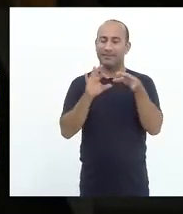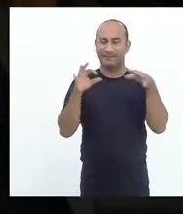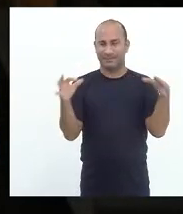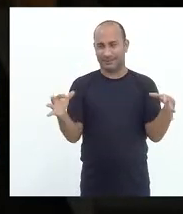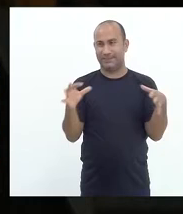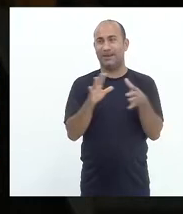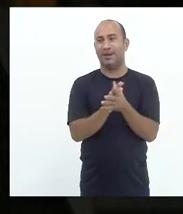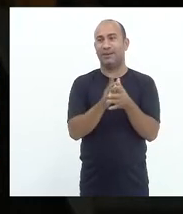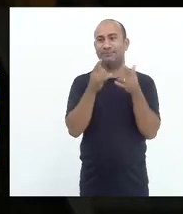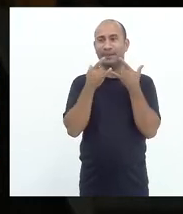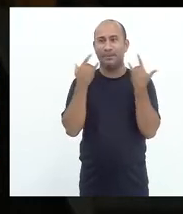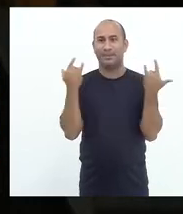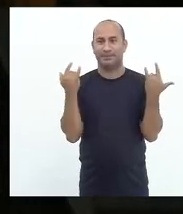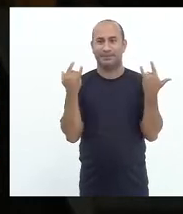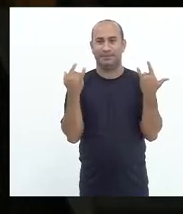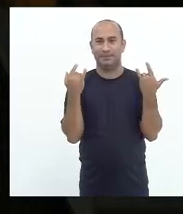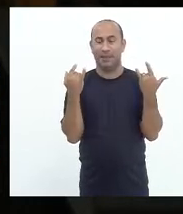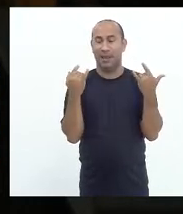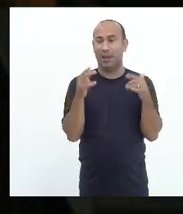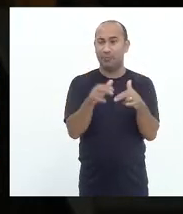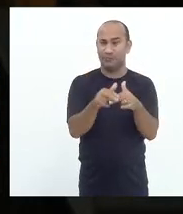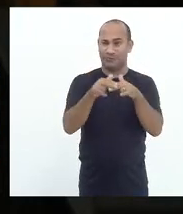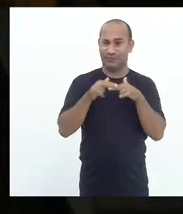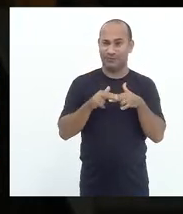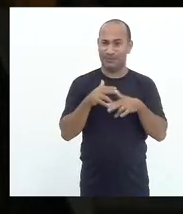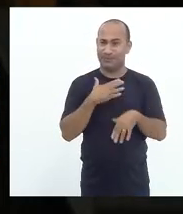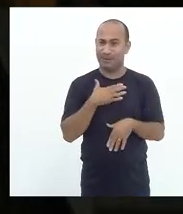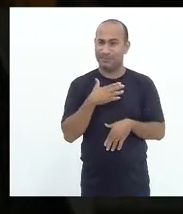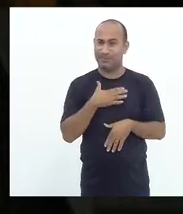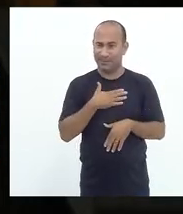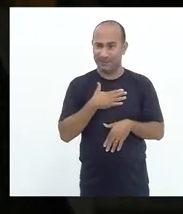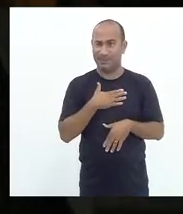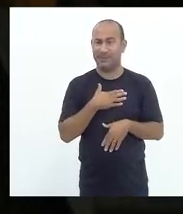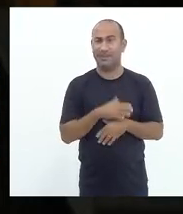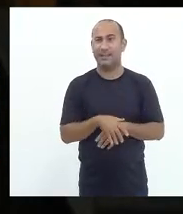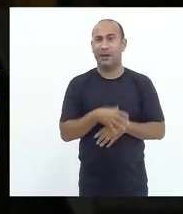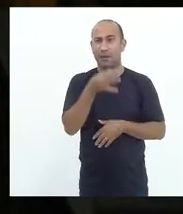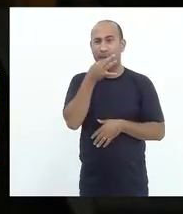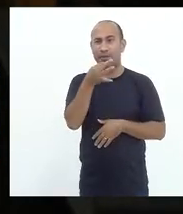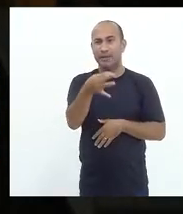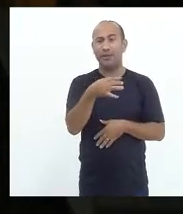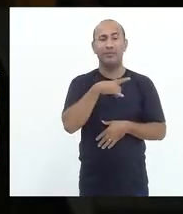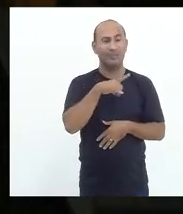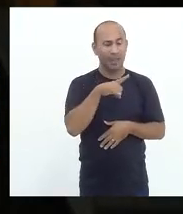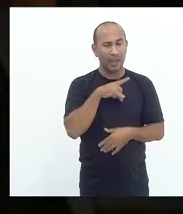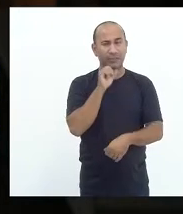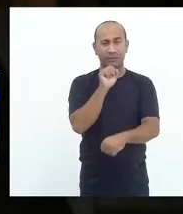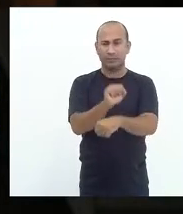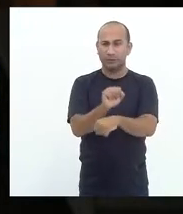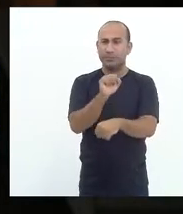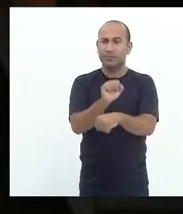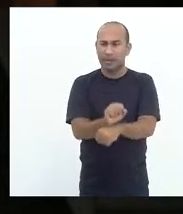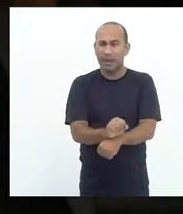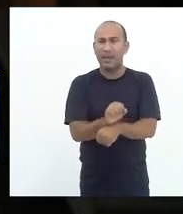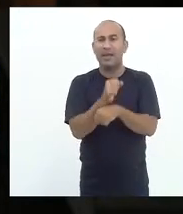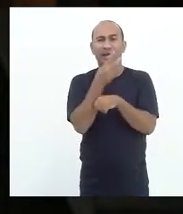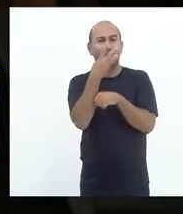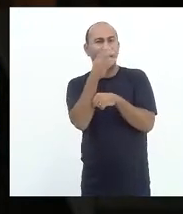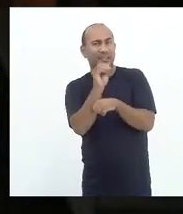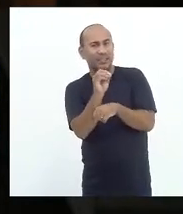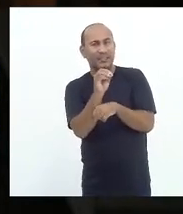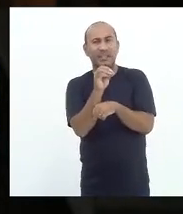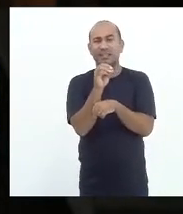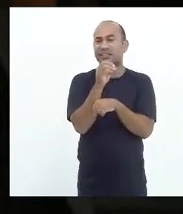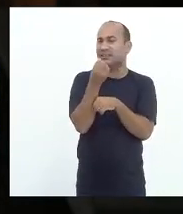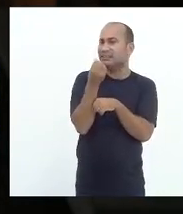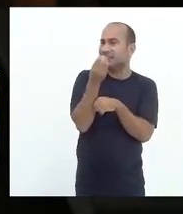flexibilização. Então, para mim, a gente tinha que aguardar pelo menos uns 30,